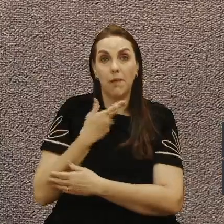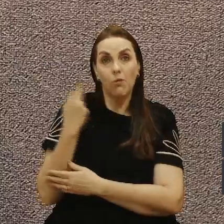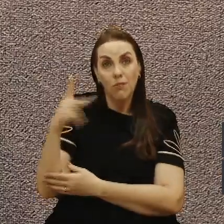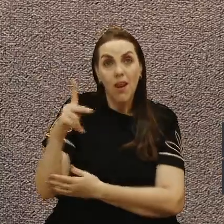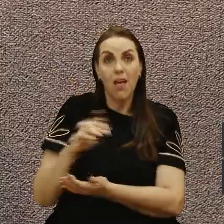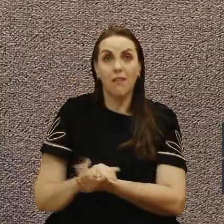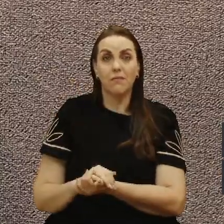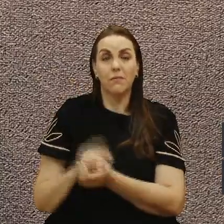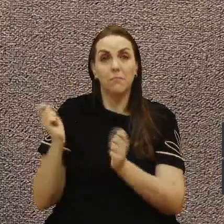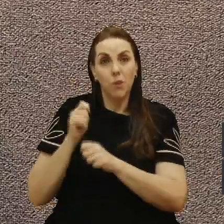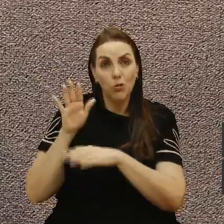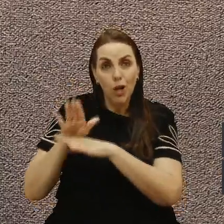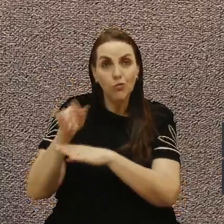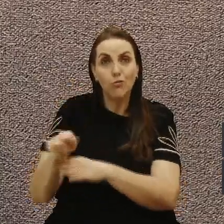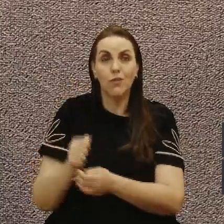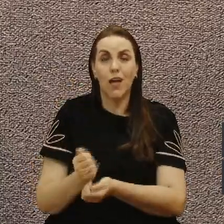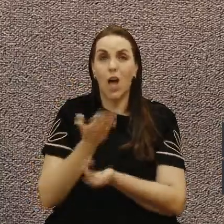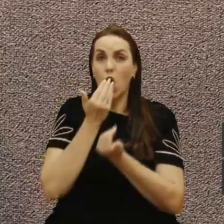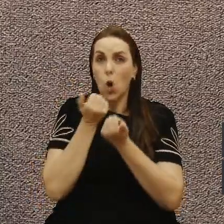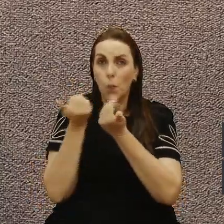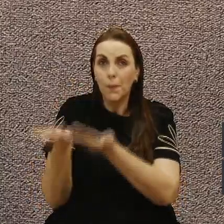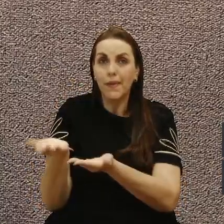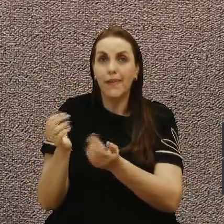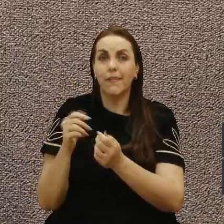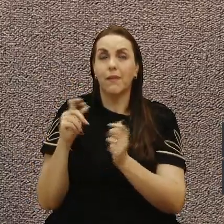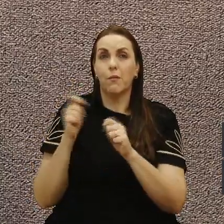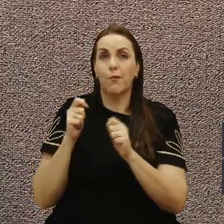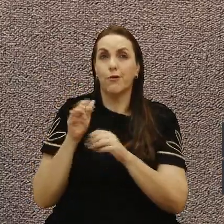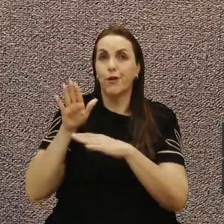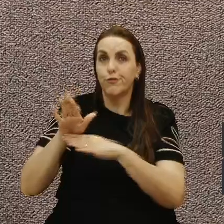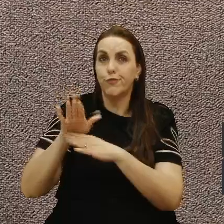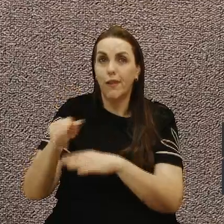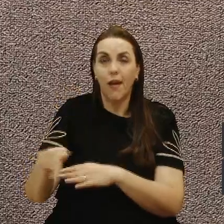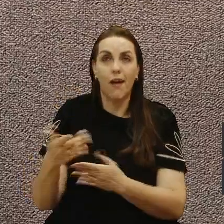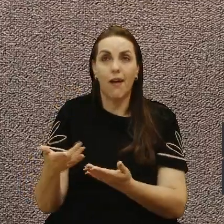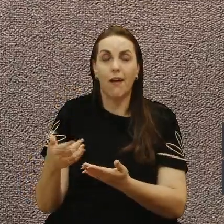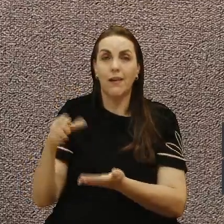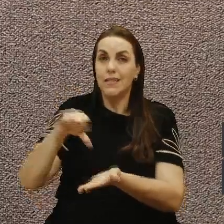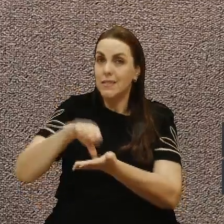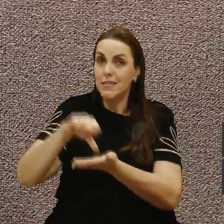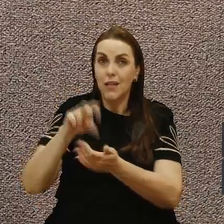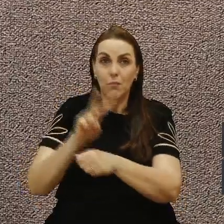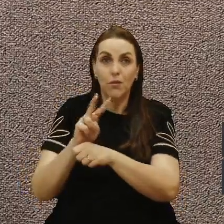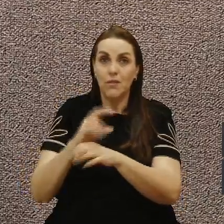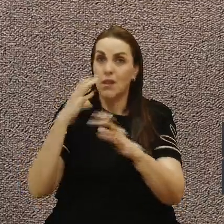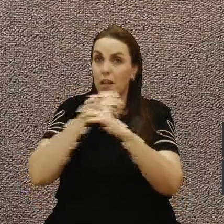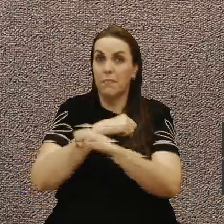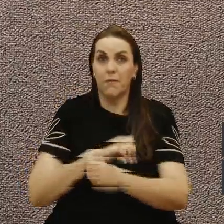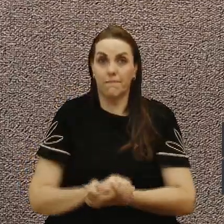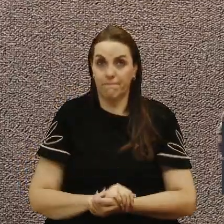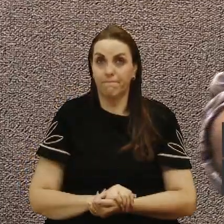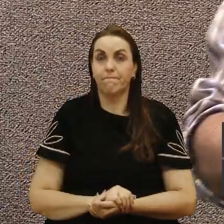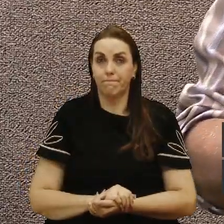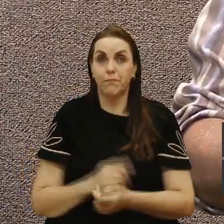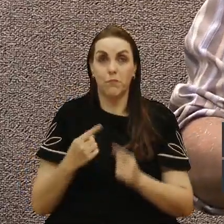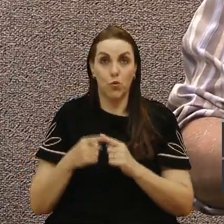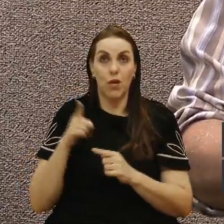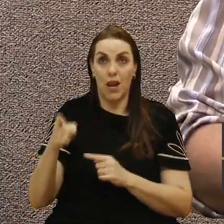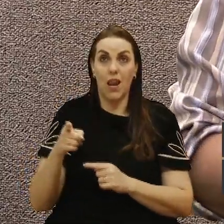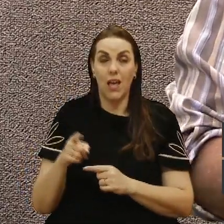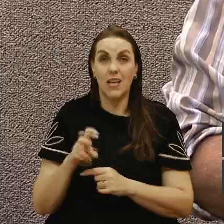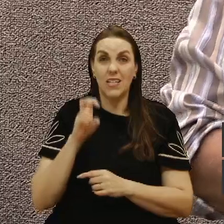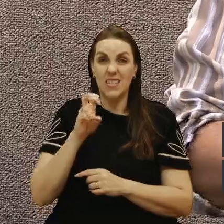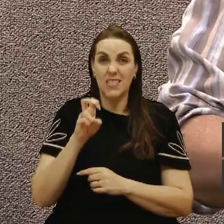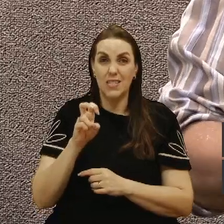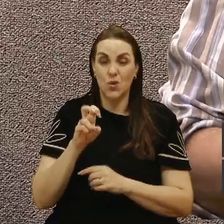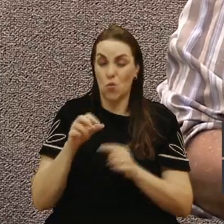E pode ajudar com ração, e pode ajudar o Centro de Proteção Animal. Até porque lá é mais de 5